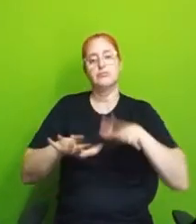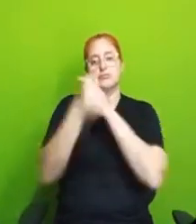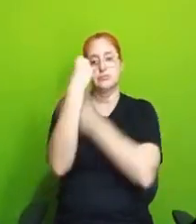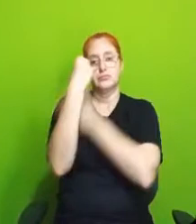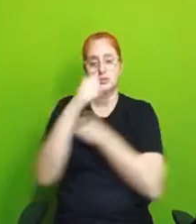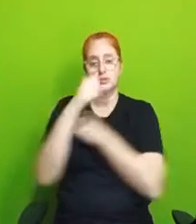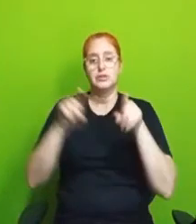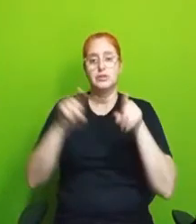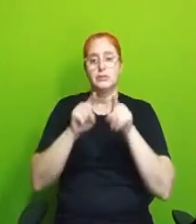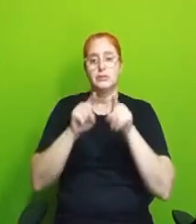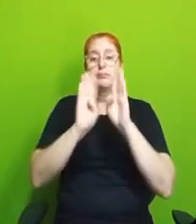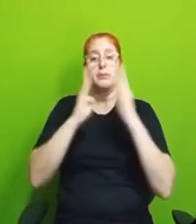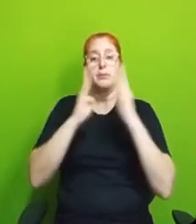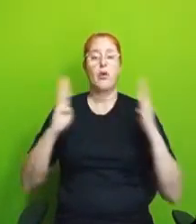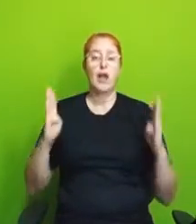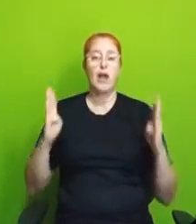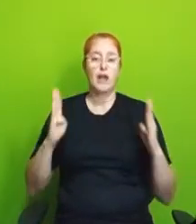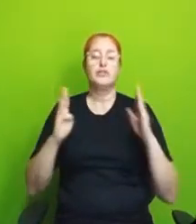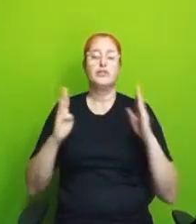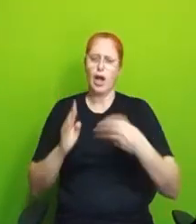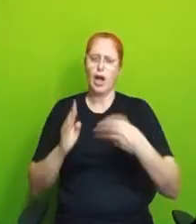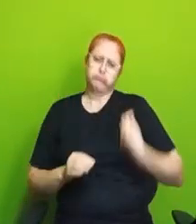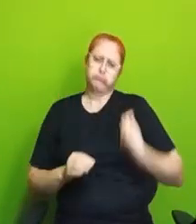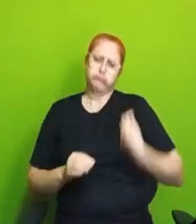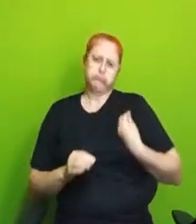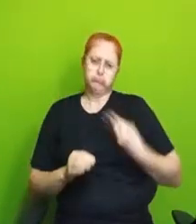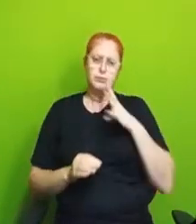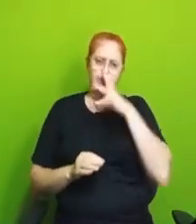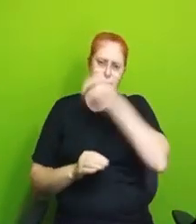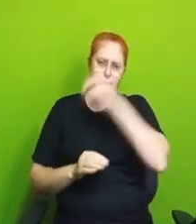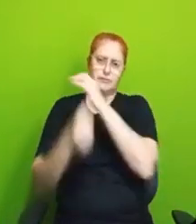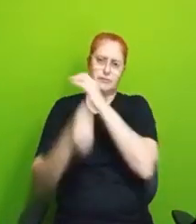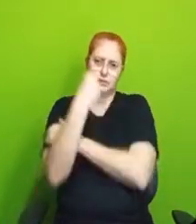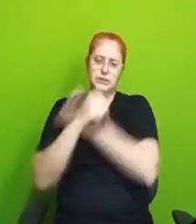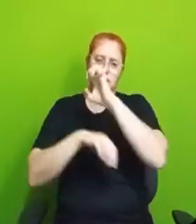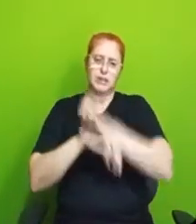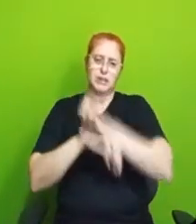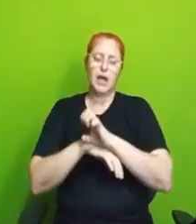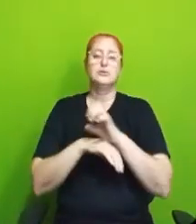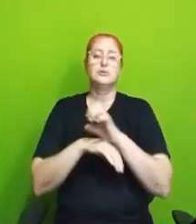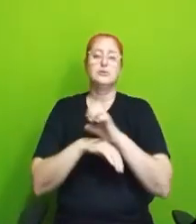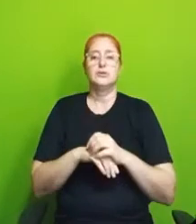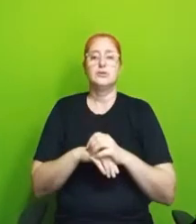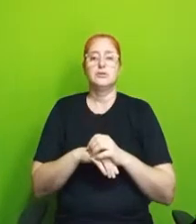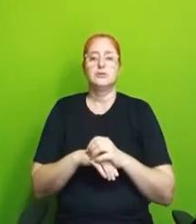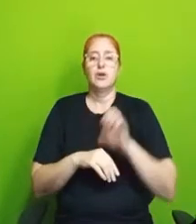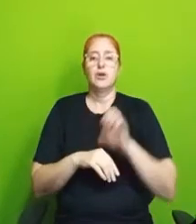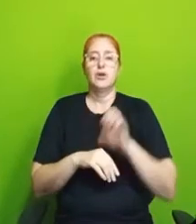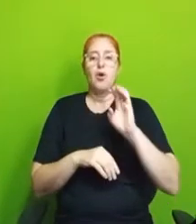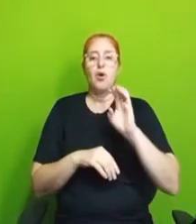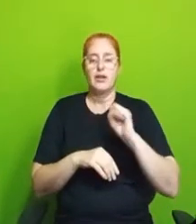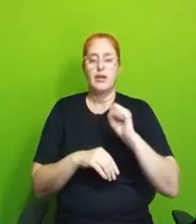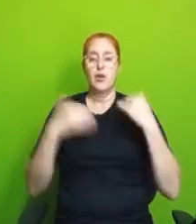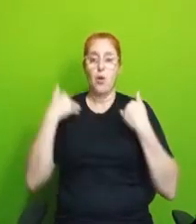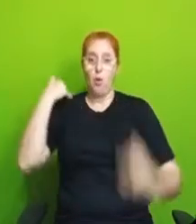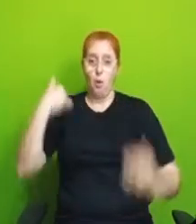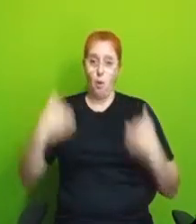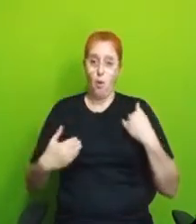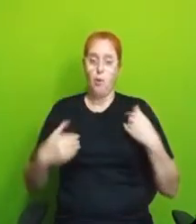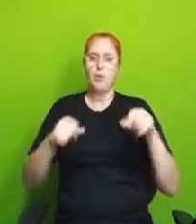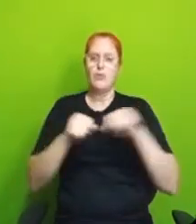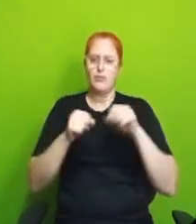bibliografia também, né, já existente de crítica feminista do Estado, né? O próprio SOS Corpo, desde os anos 80, fez muitas pesquisas